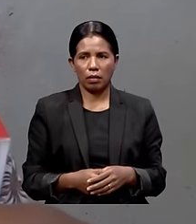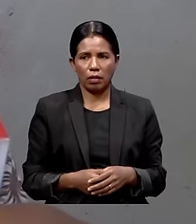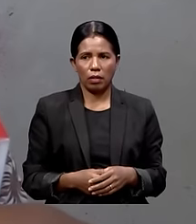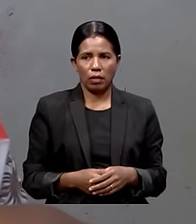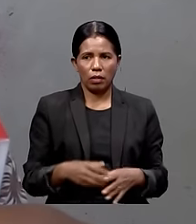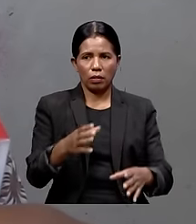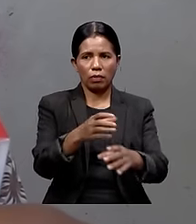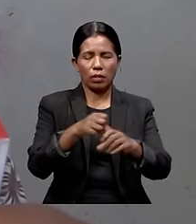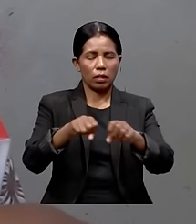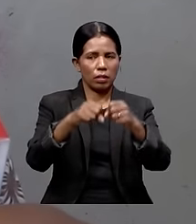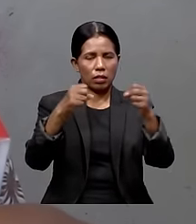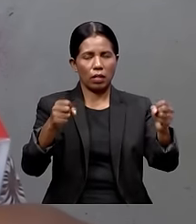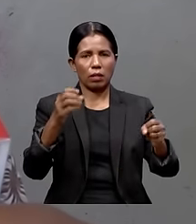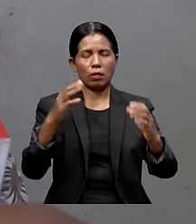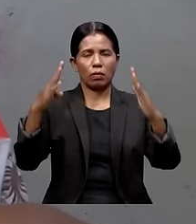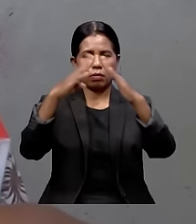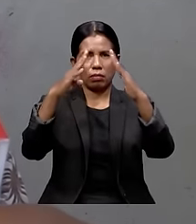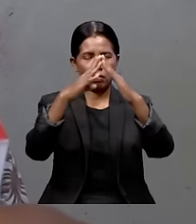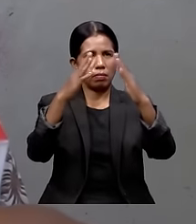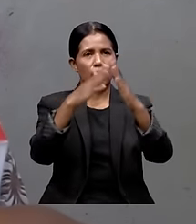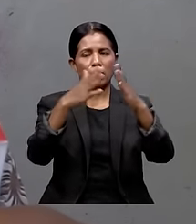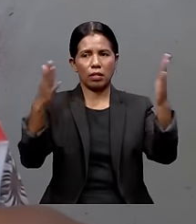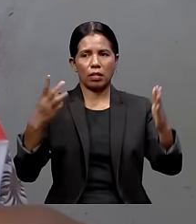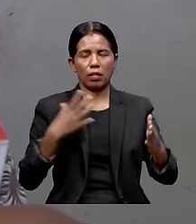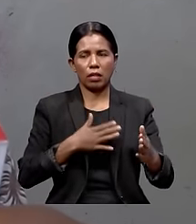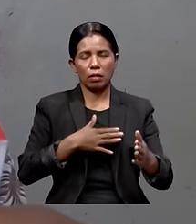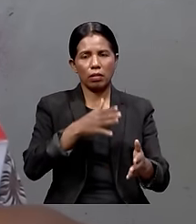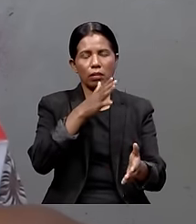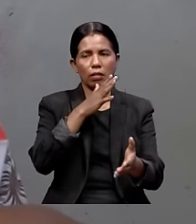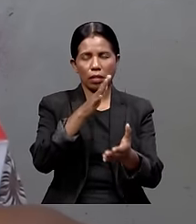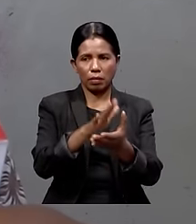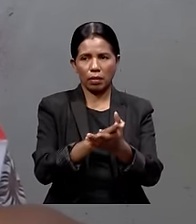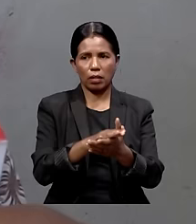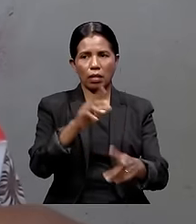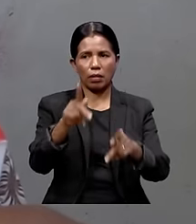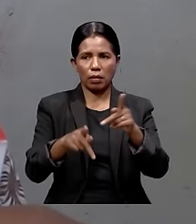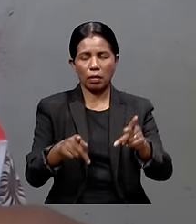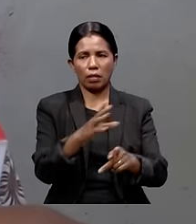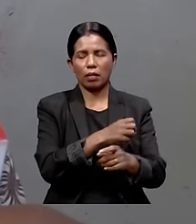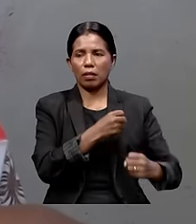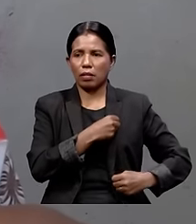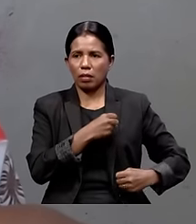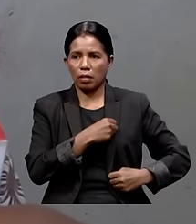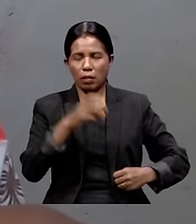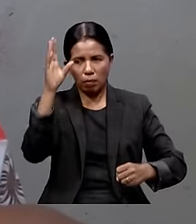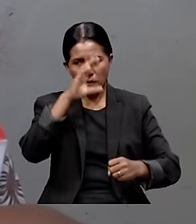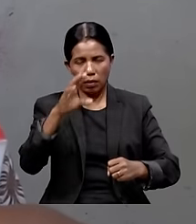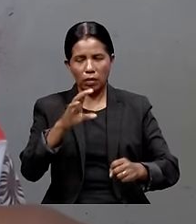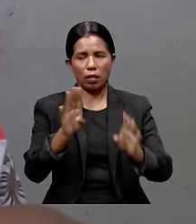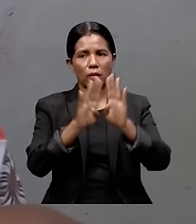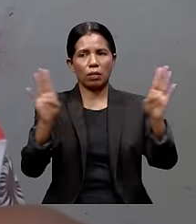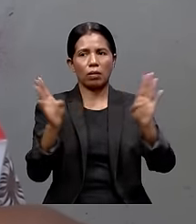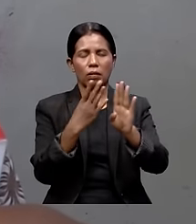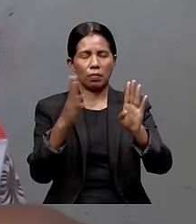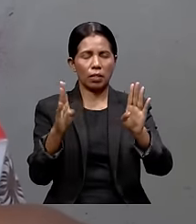ne foto hotelo kumaleten sira ne. Tama hauni kabin se dia sene kona ema ruma kona bapa ruma ema ruma kona mai buka dia loka ormata la